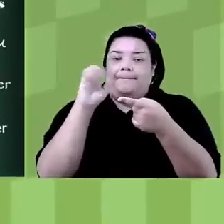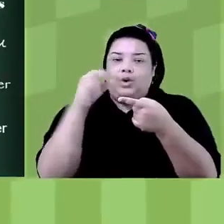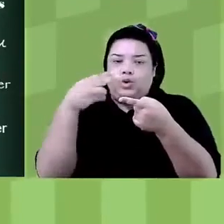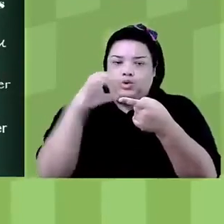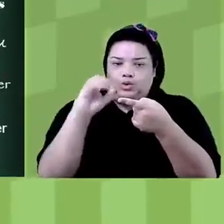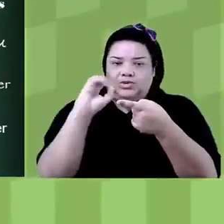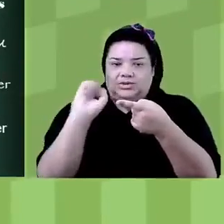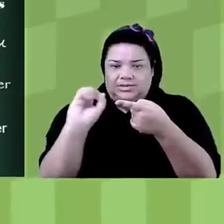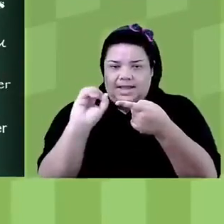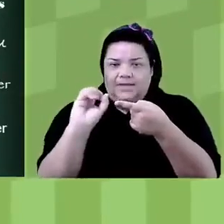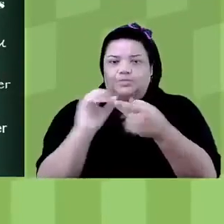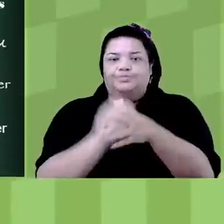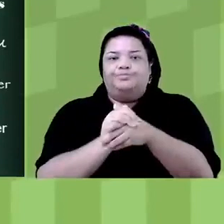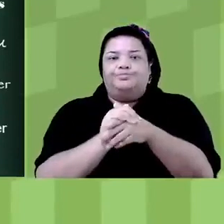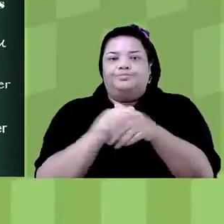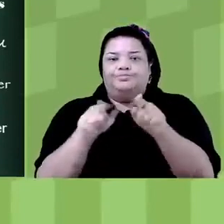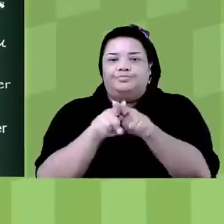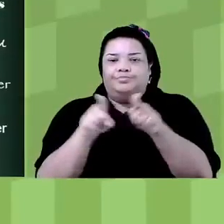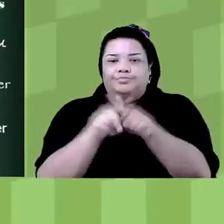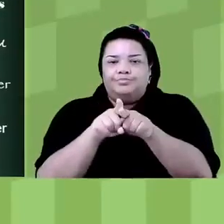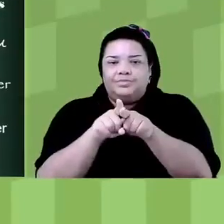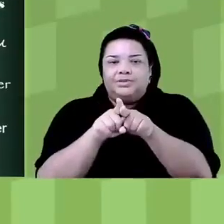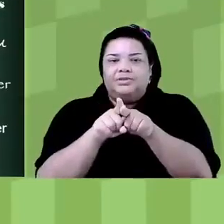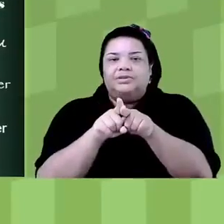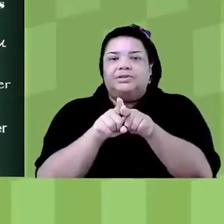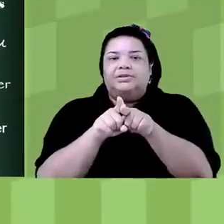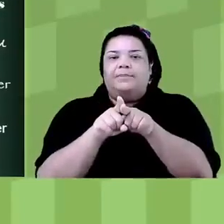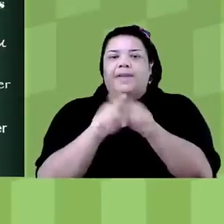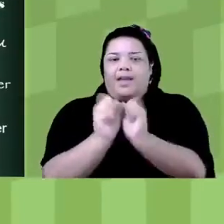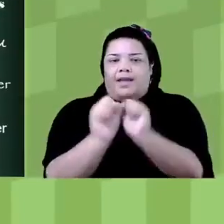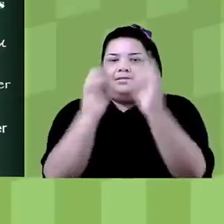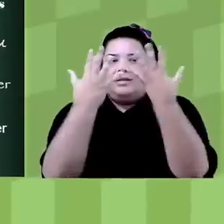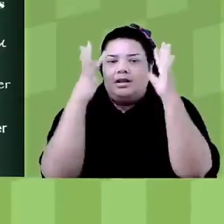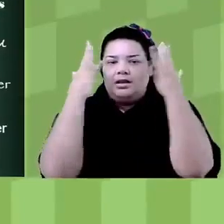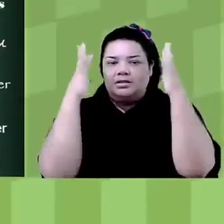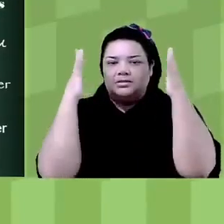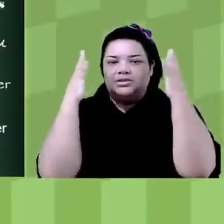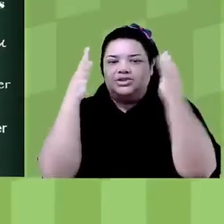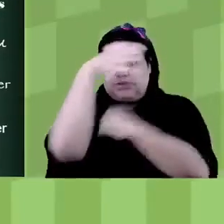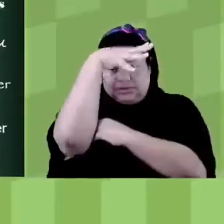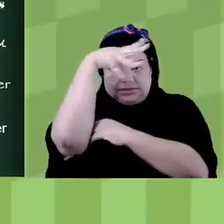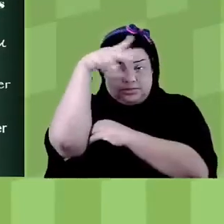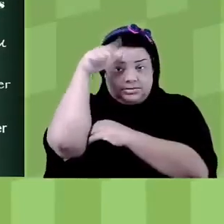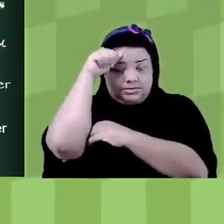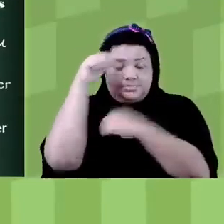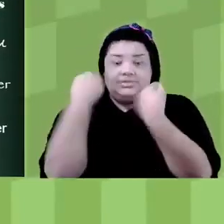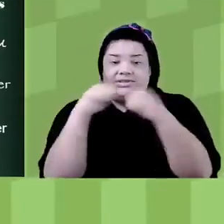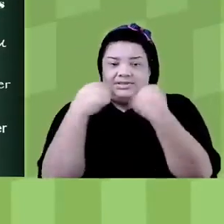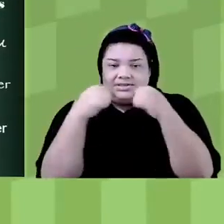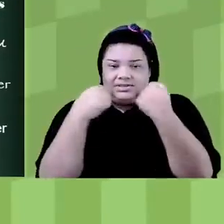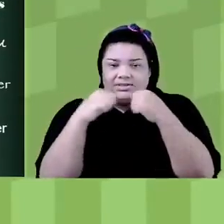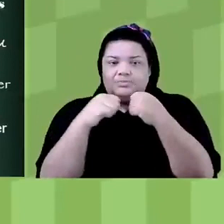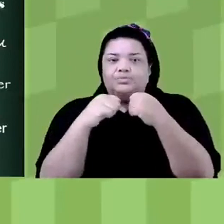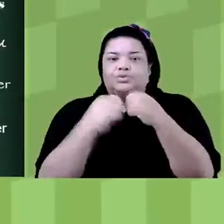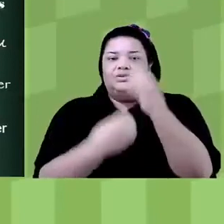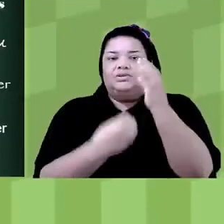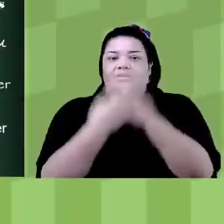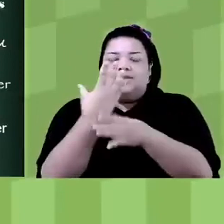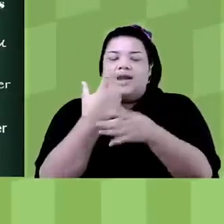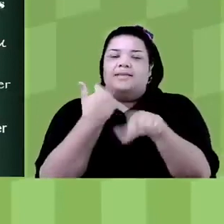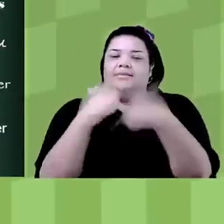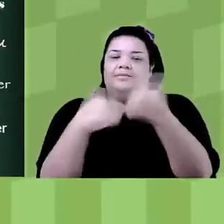o amanhã, proteger pessoas e bens. Mata Atlântica, precisamos de você, e gerar trabalho e riqueza